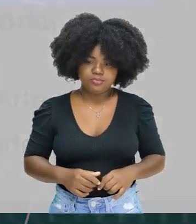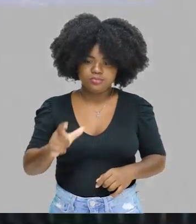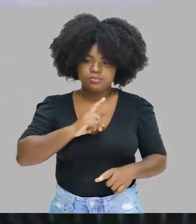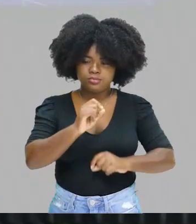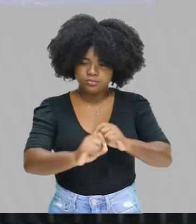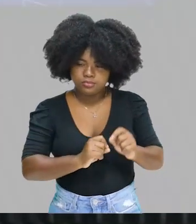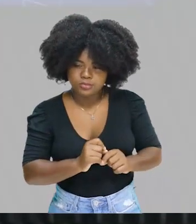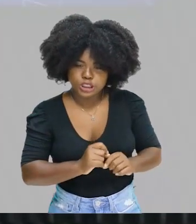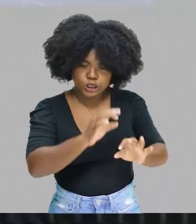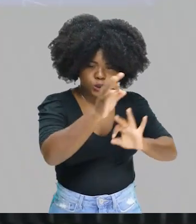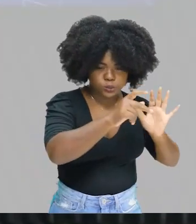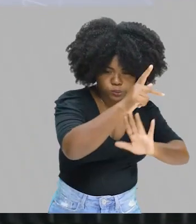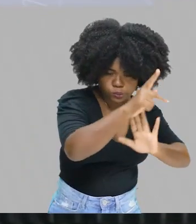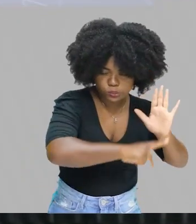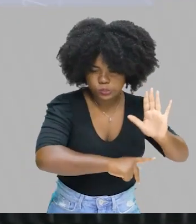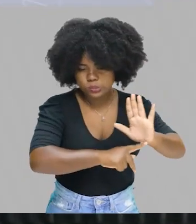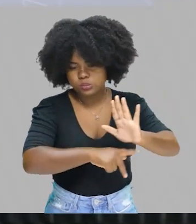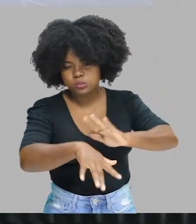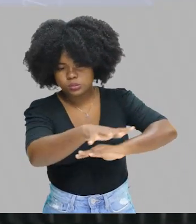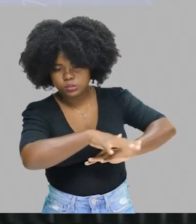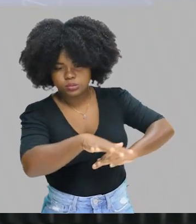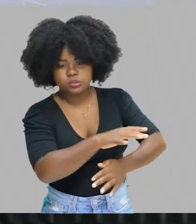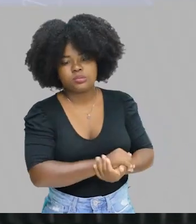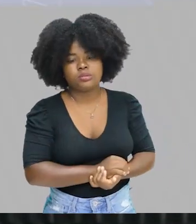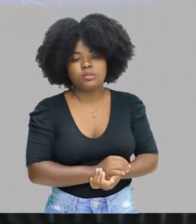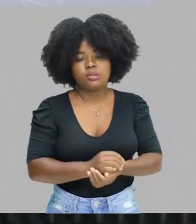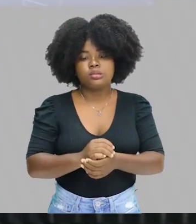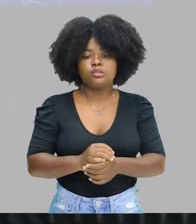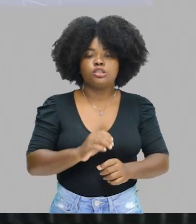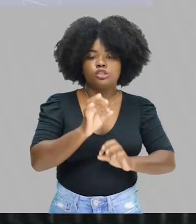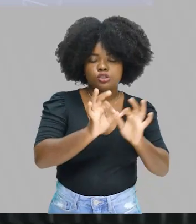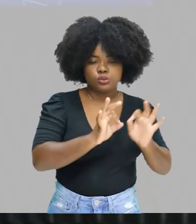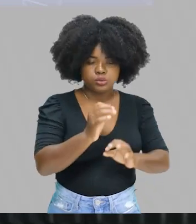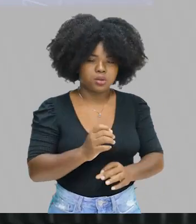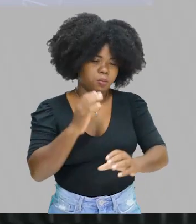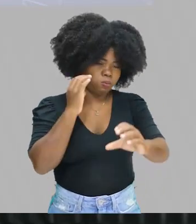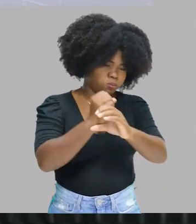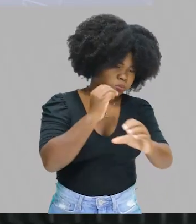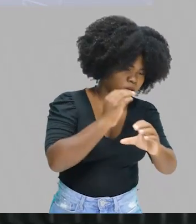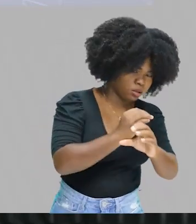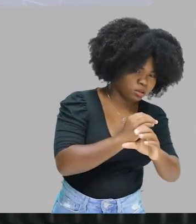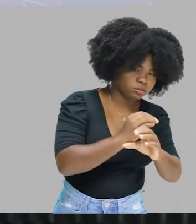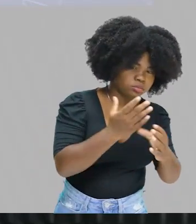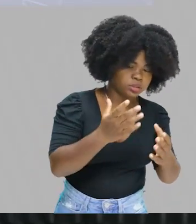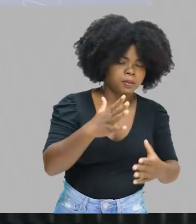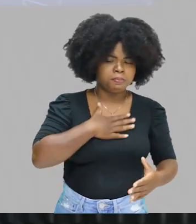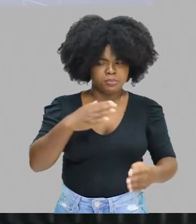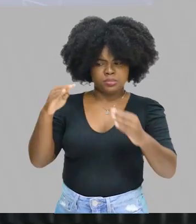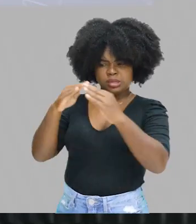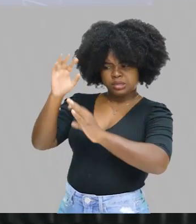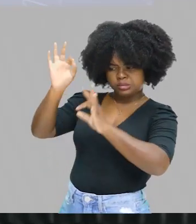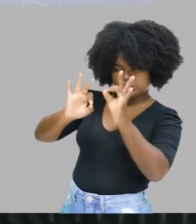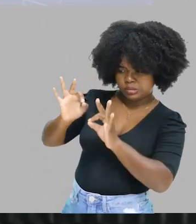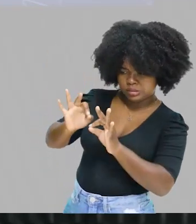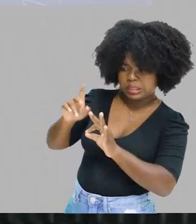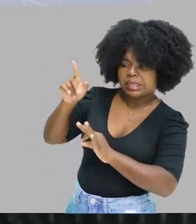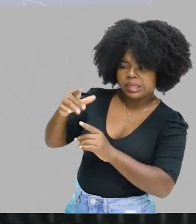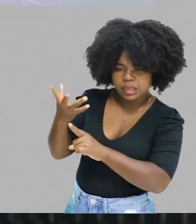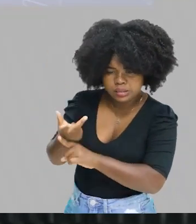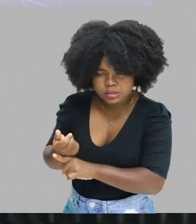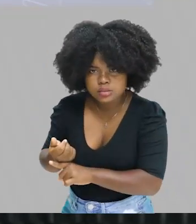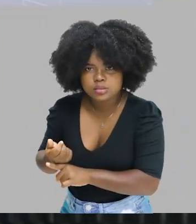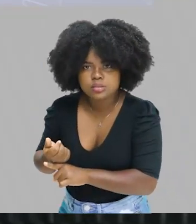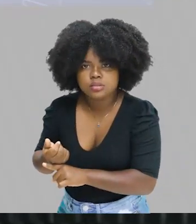ambiente interno ou externo ou urbano de uma construção. Espera aí, se a arquitetura é arte, a minha casa foi feita, então a minha casa é arte?